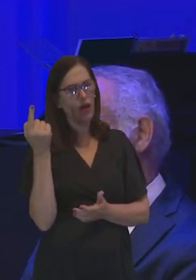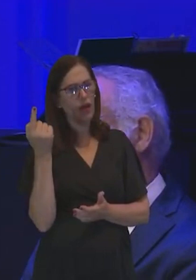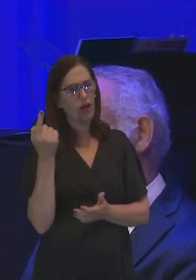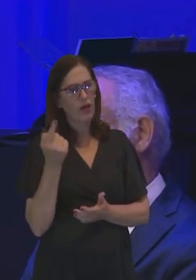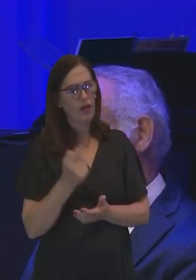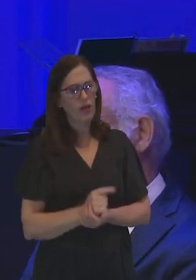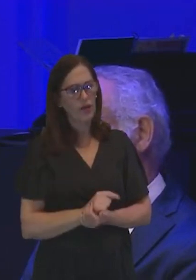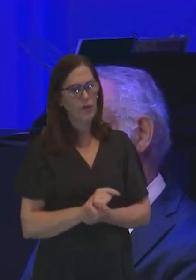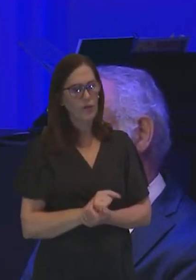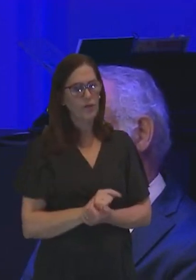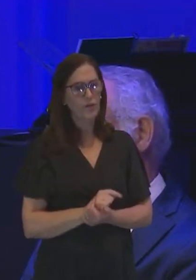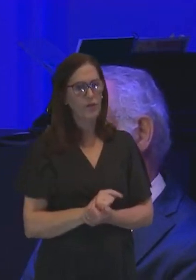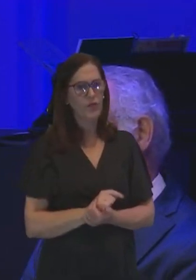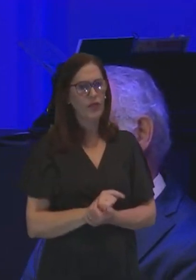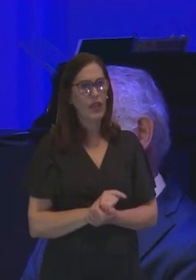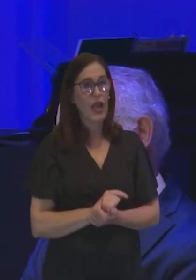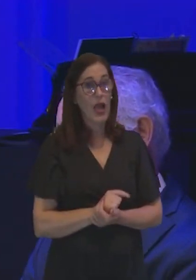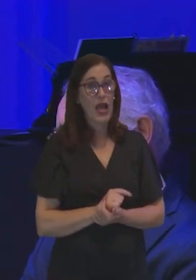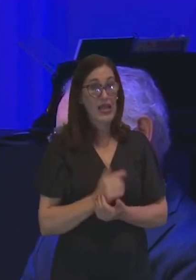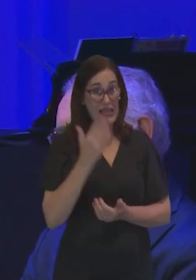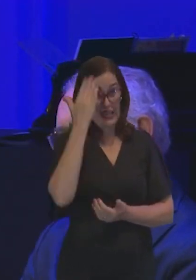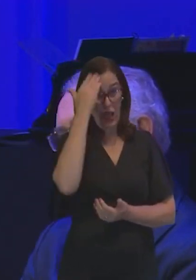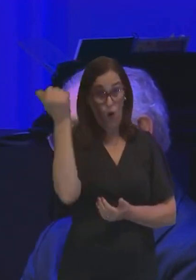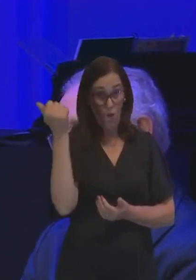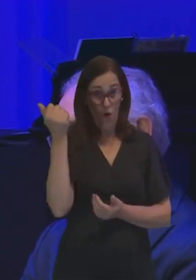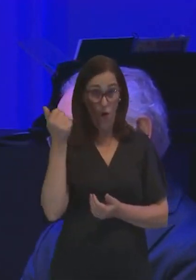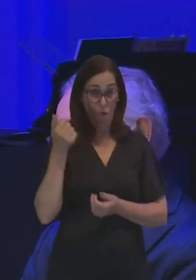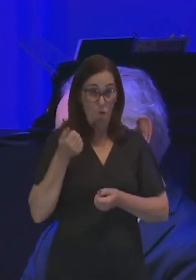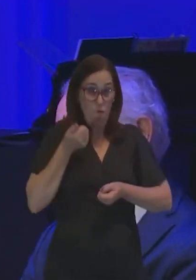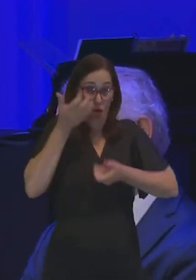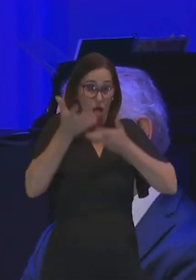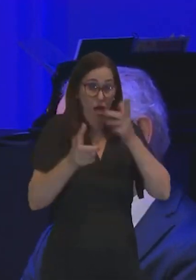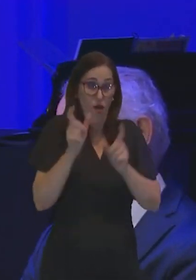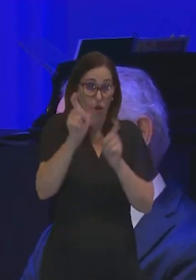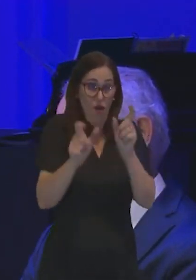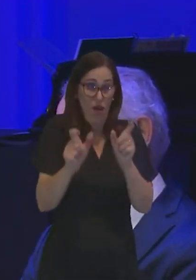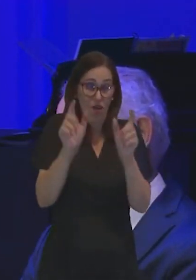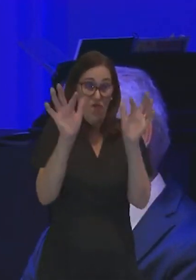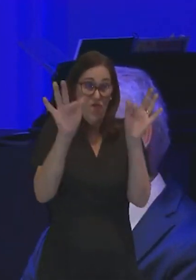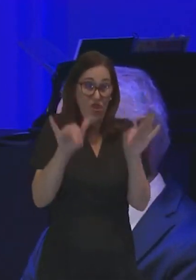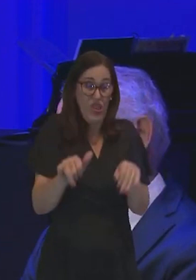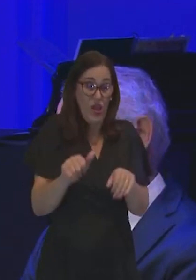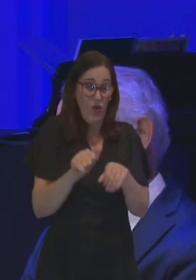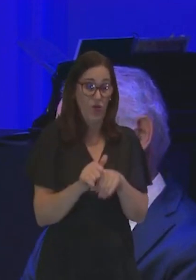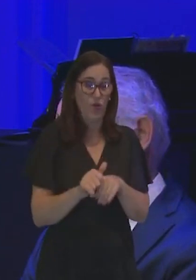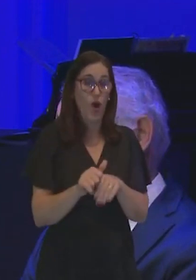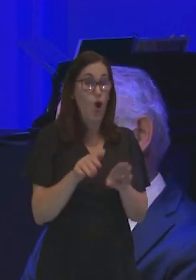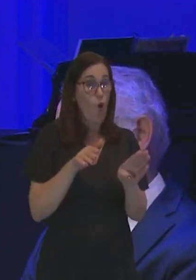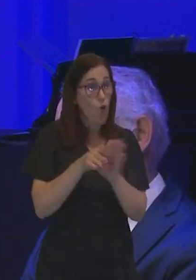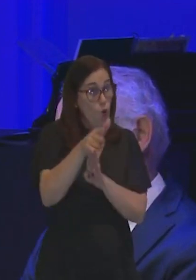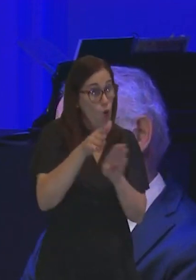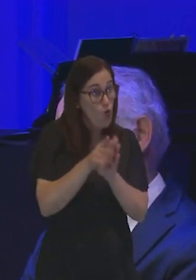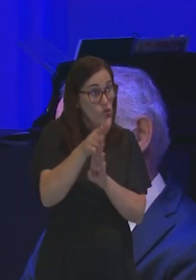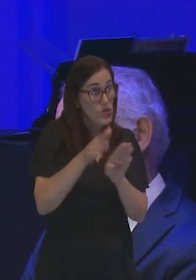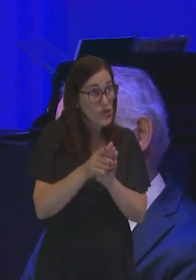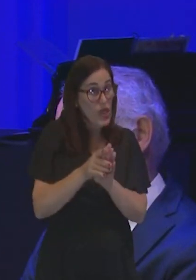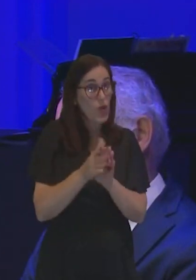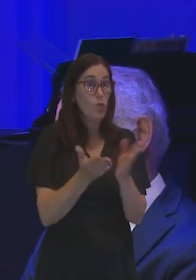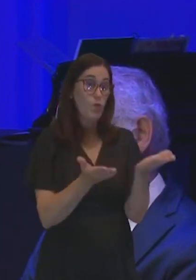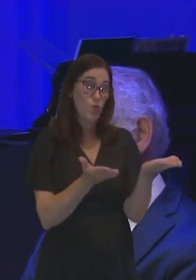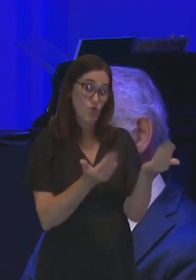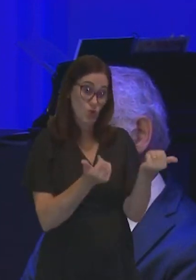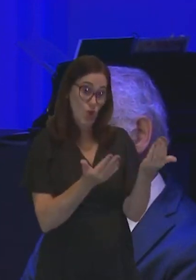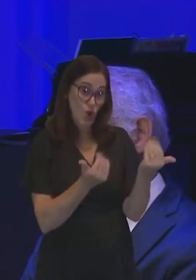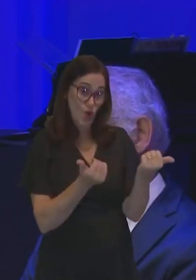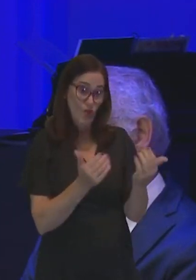Nas suas palavras finais, ele vai dizer então o seguinte, e aqui um conselho final para os